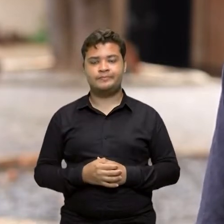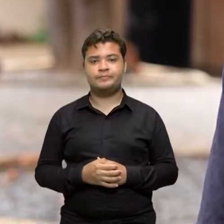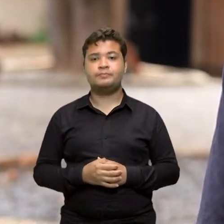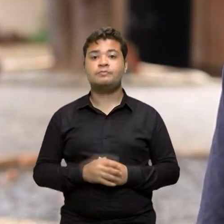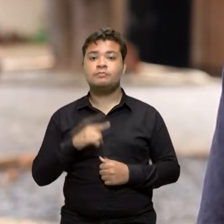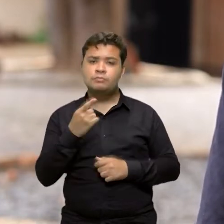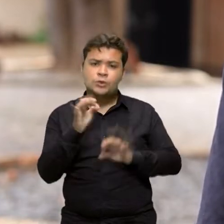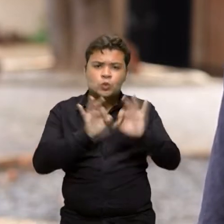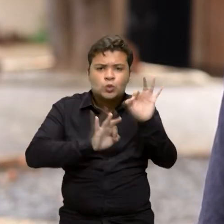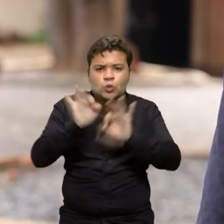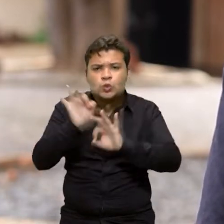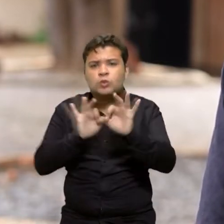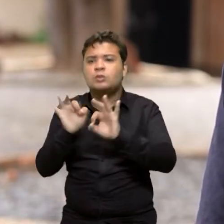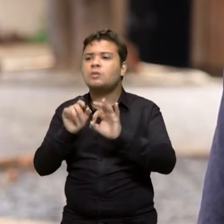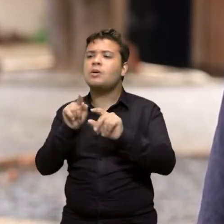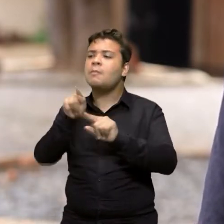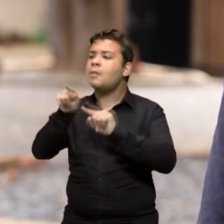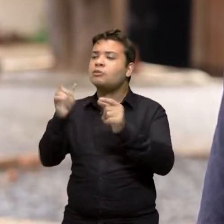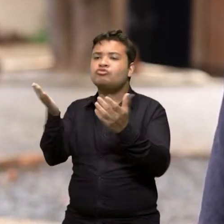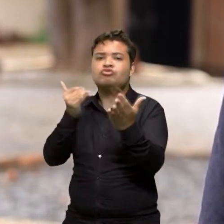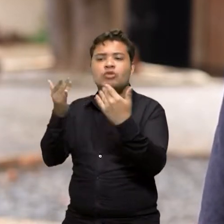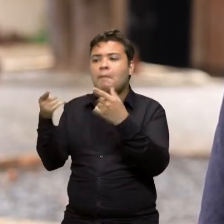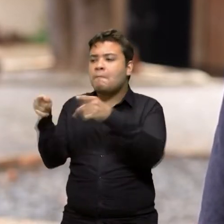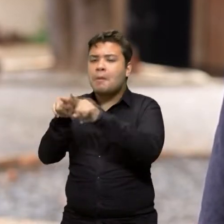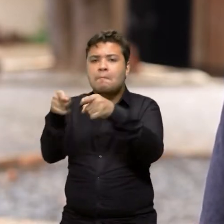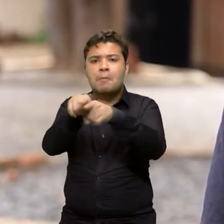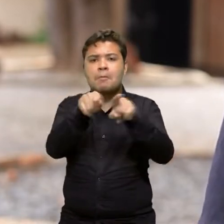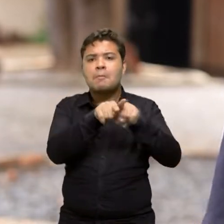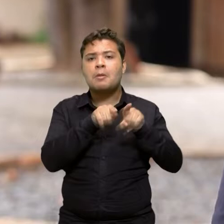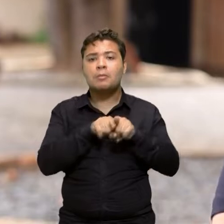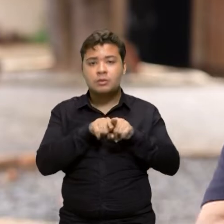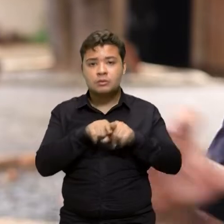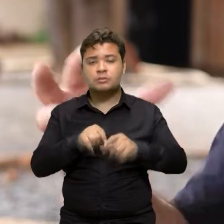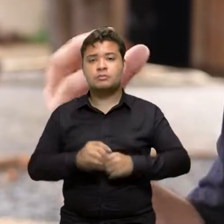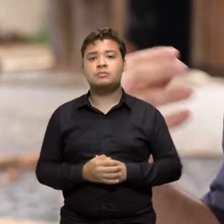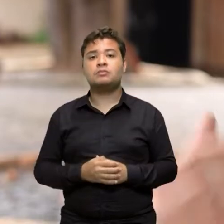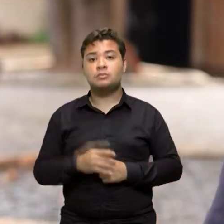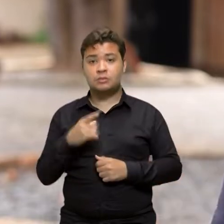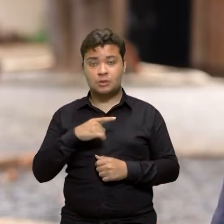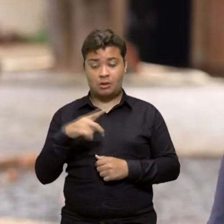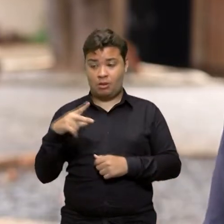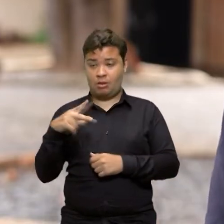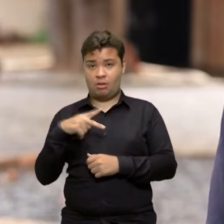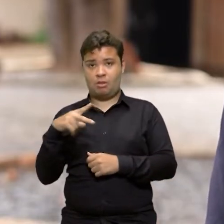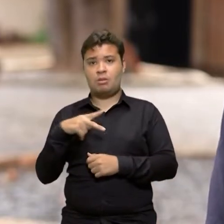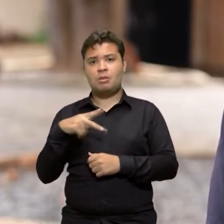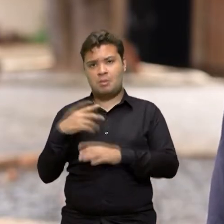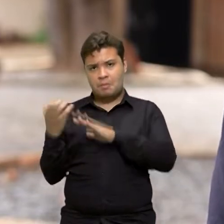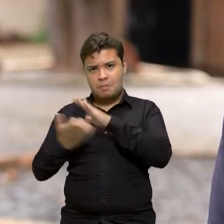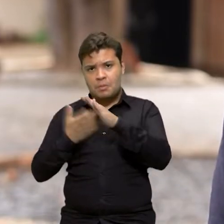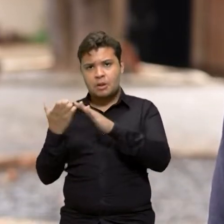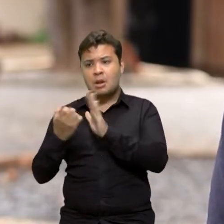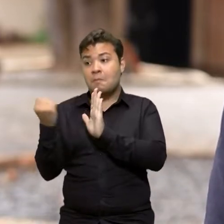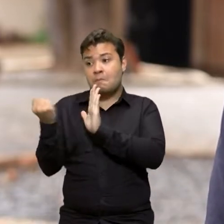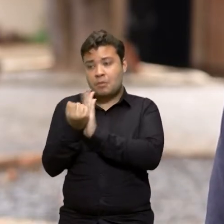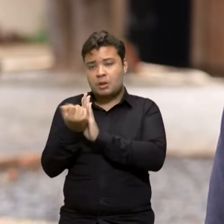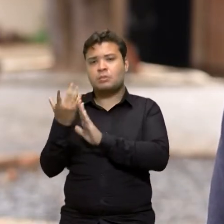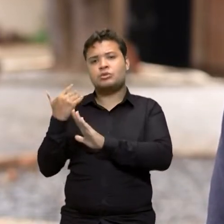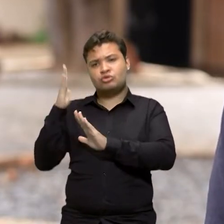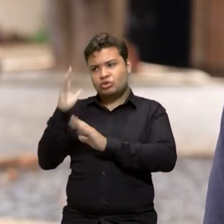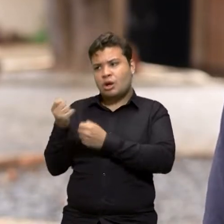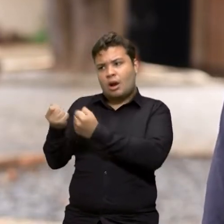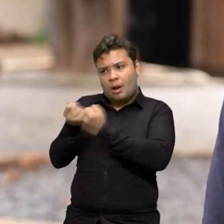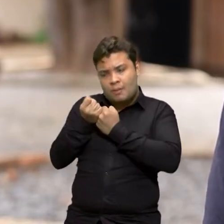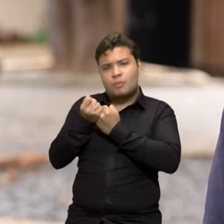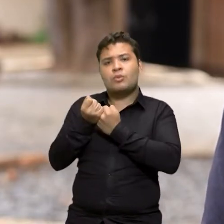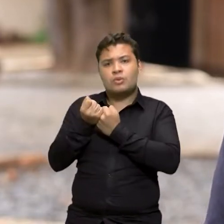a gente procurou parceiros para organizar ele e a gente teve o apoio da iniciativa privada local, das marcas que já apoiavam a gente,